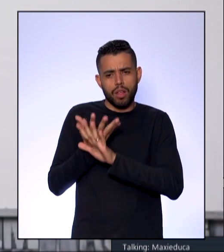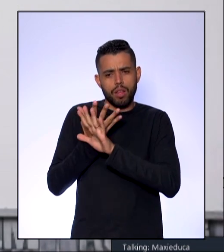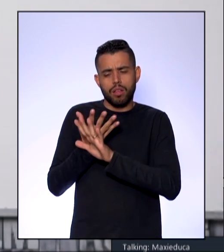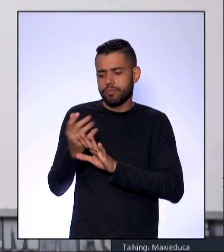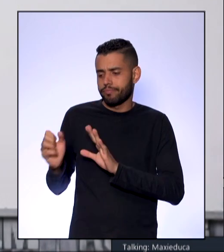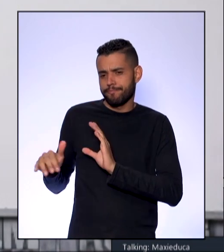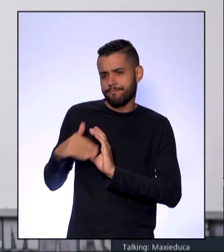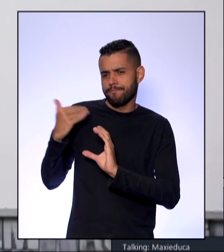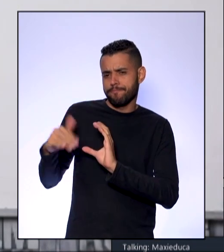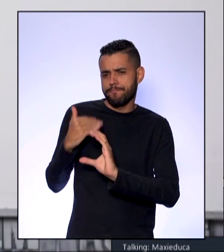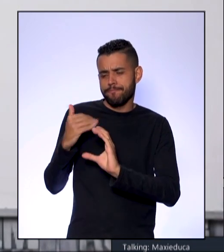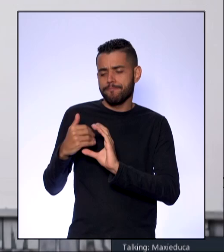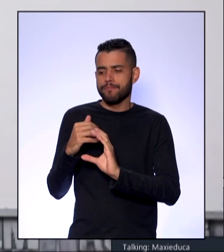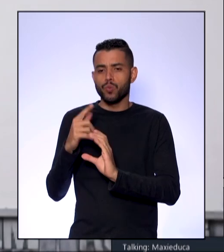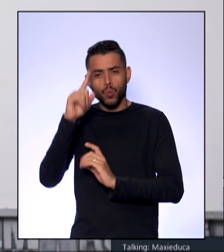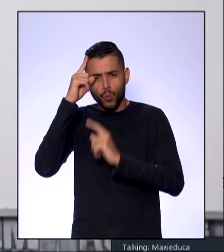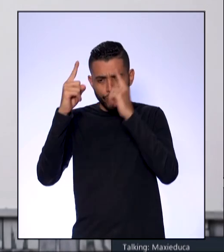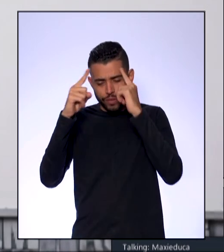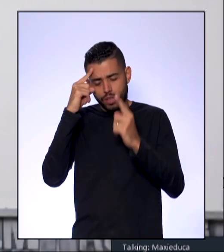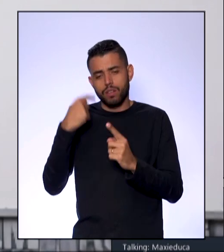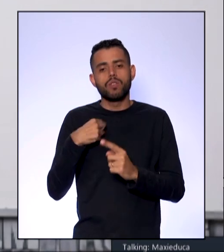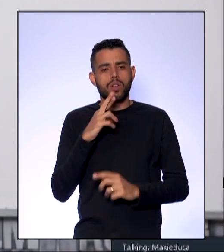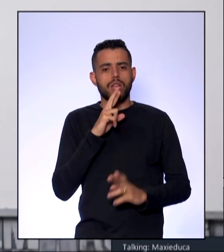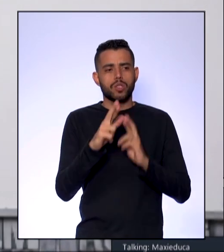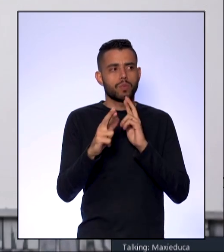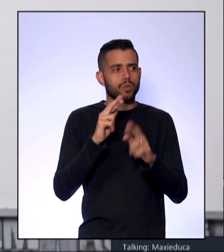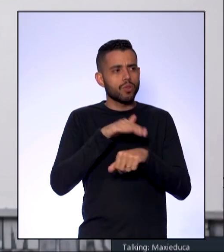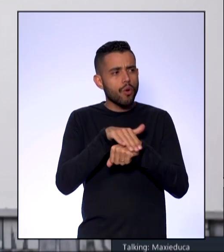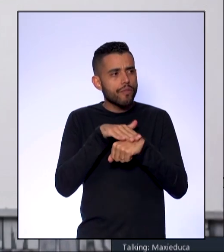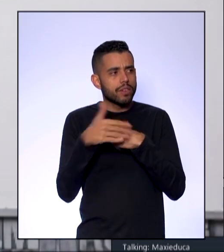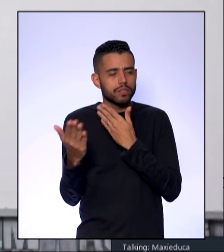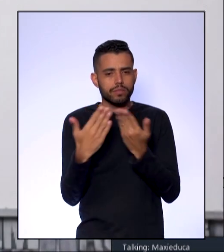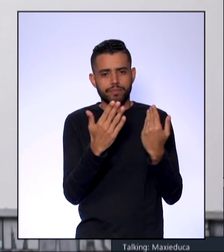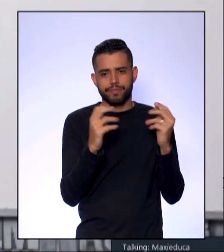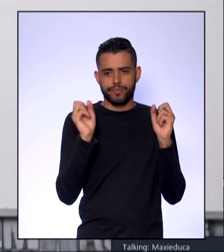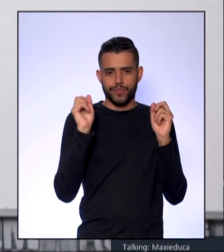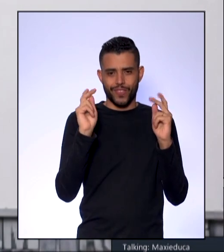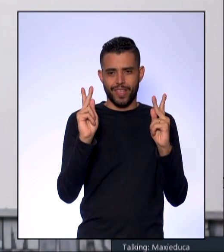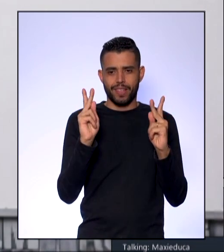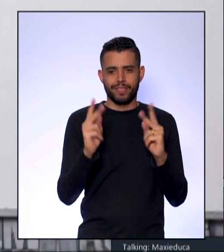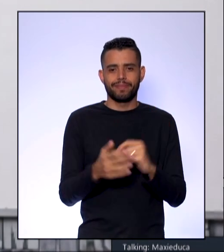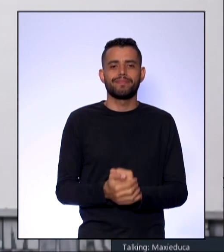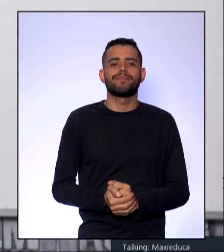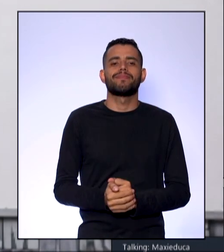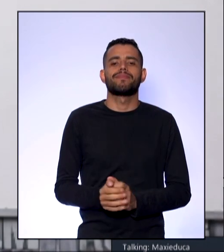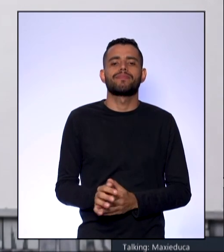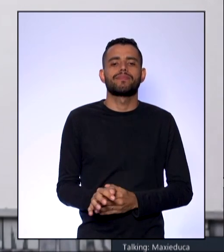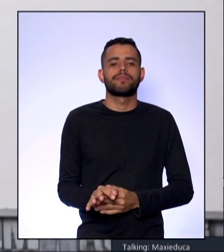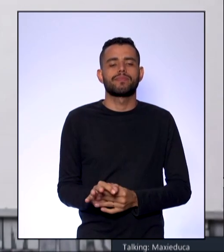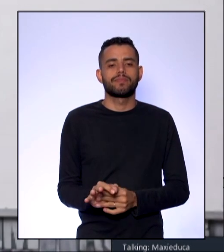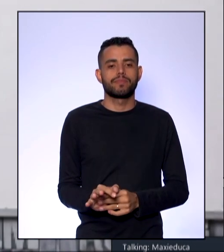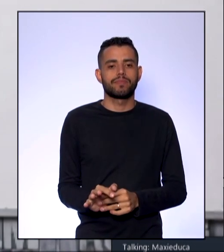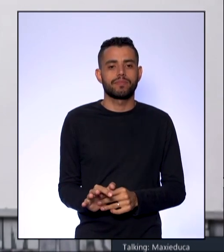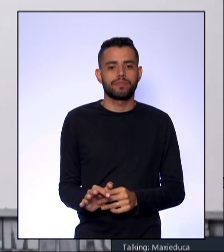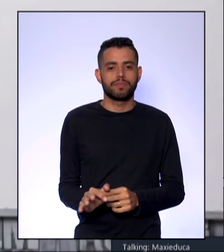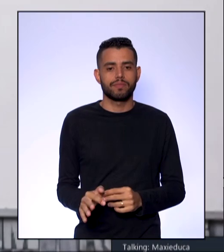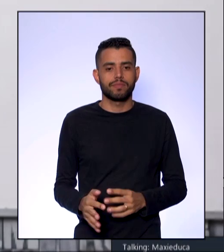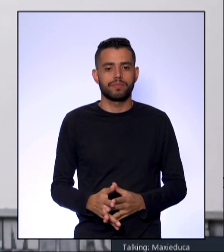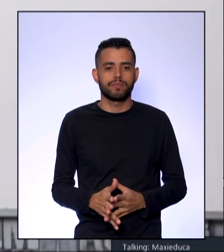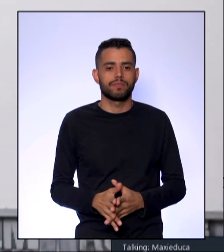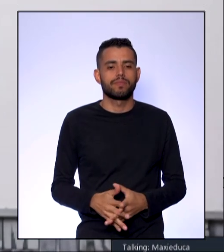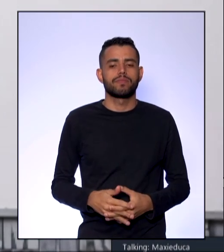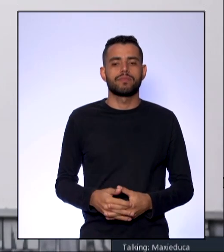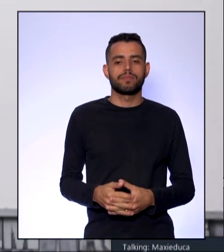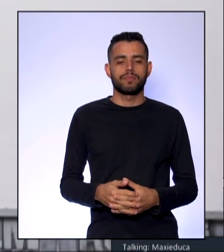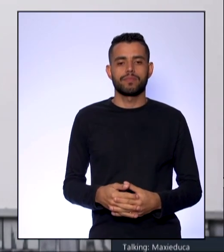mandou as dúvidas, a gente vai conversando sobre, ok? Vamos seguindo então. Quando nós